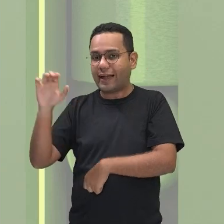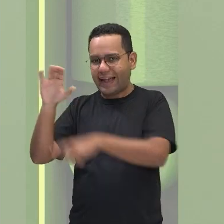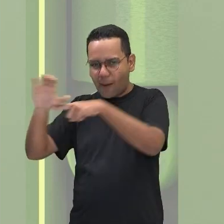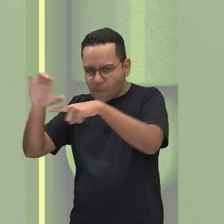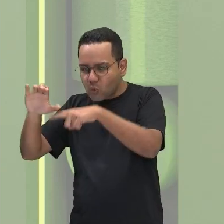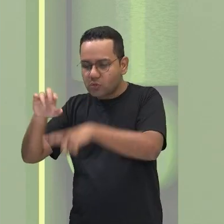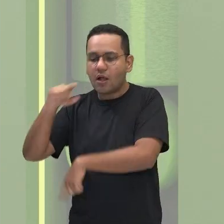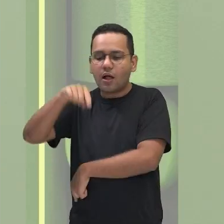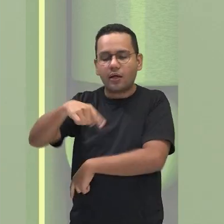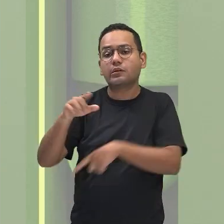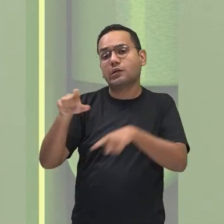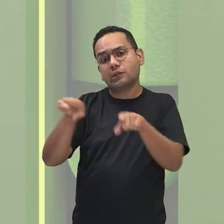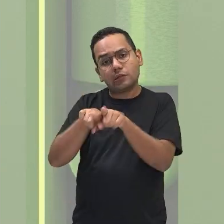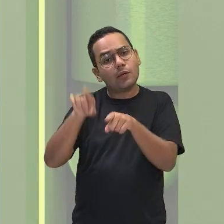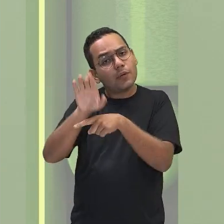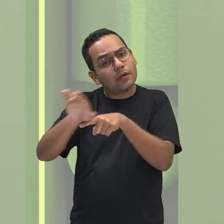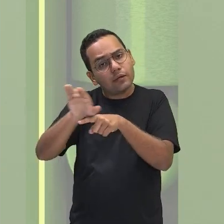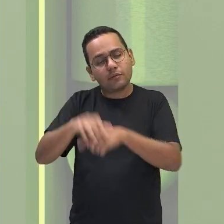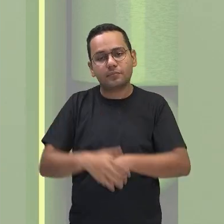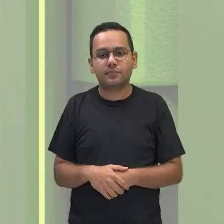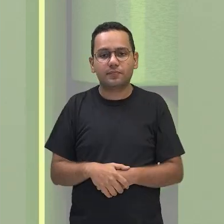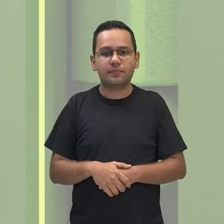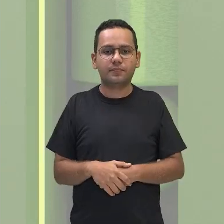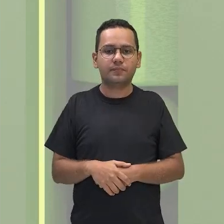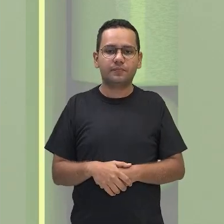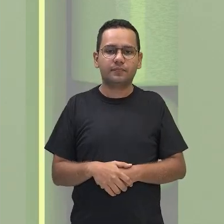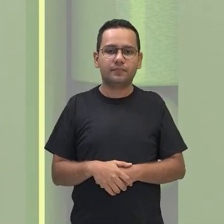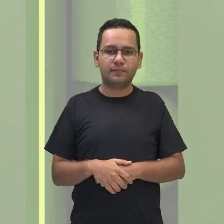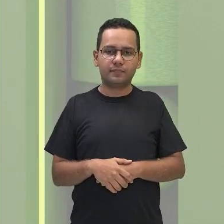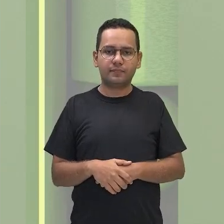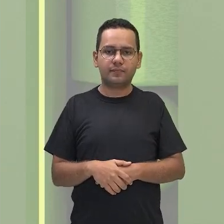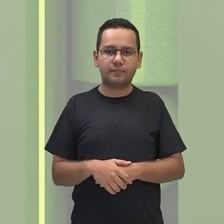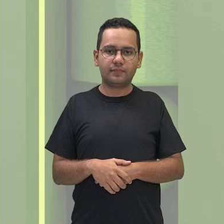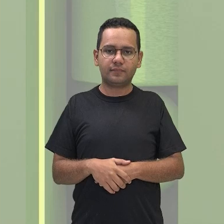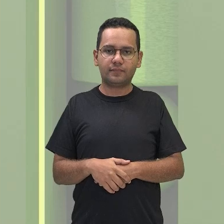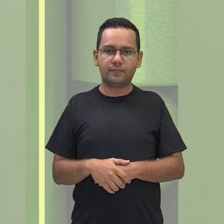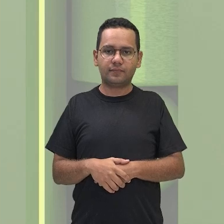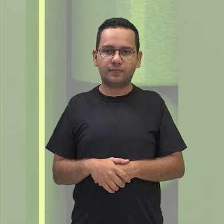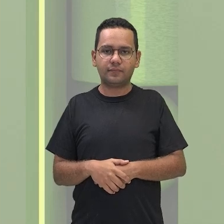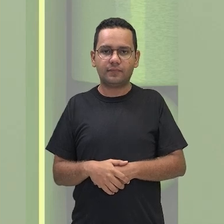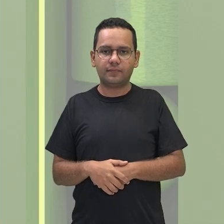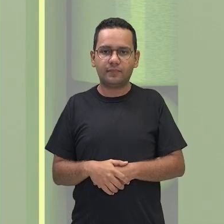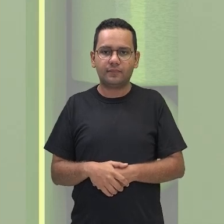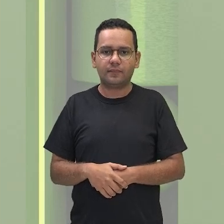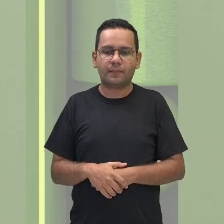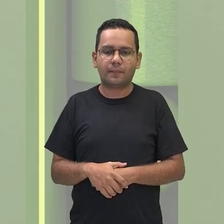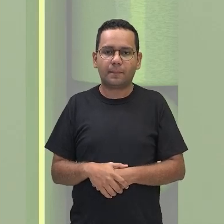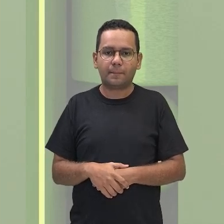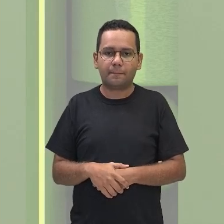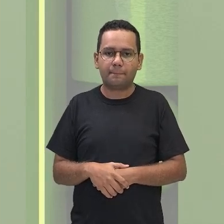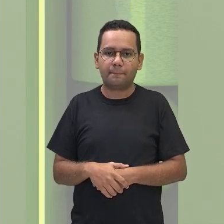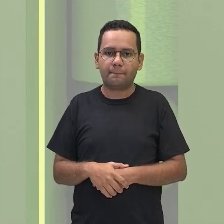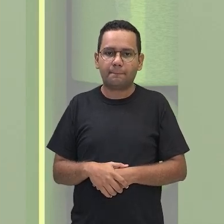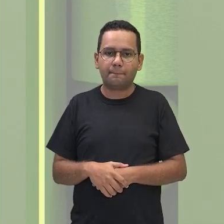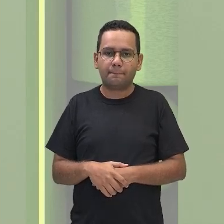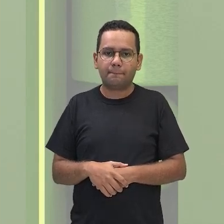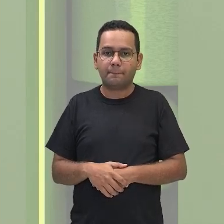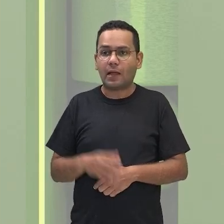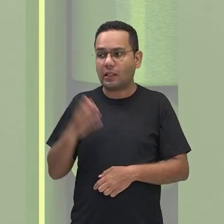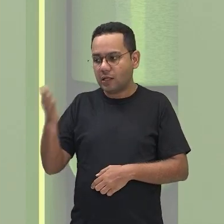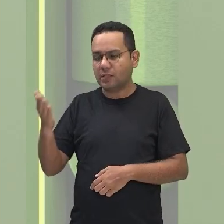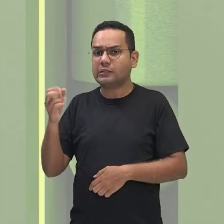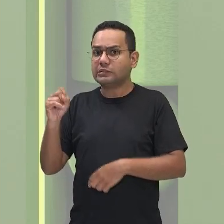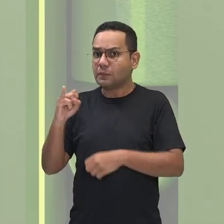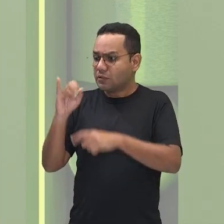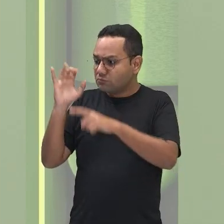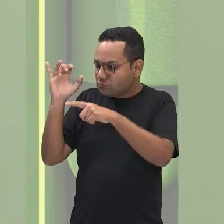de grafite que se saiu muito bem sobre altas pressões, né? Muito pressionado, se transformou em algo extremamente valioso